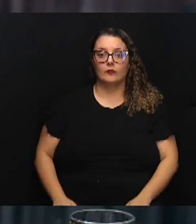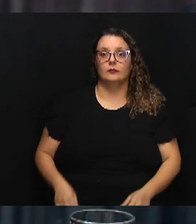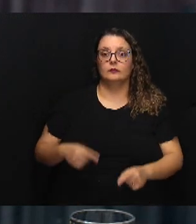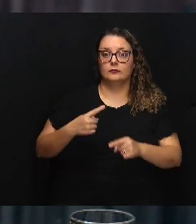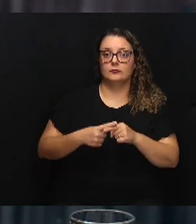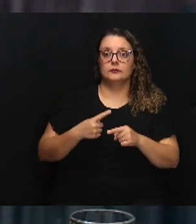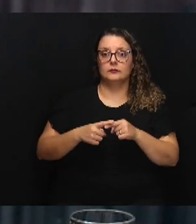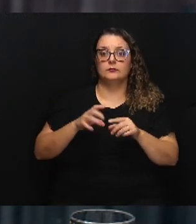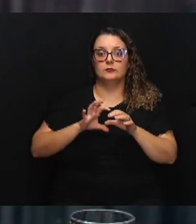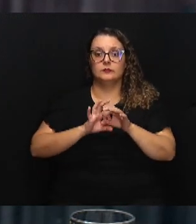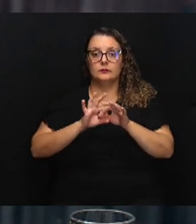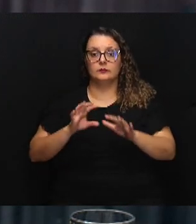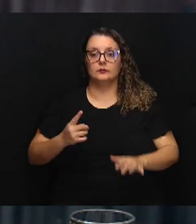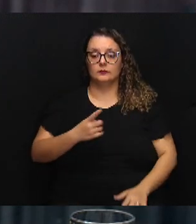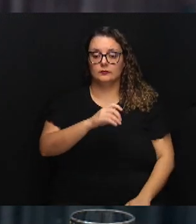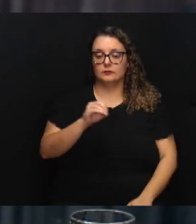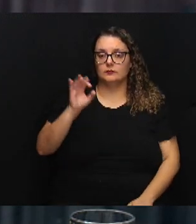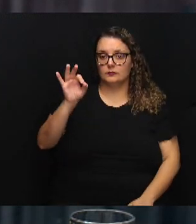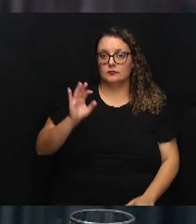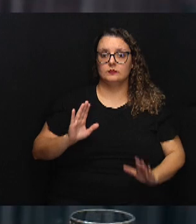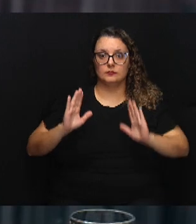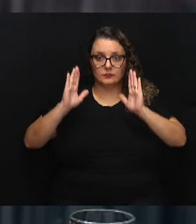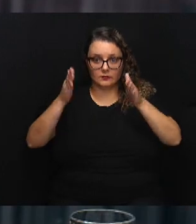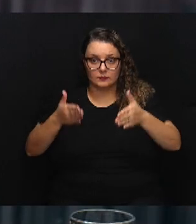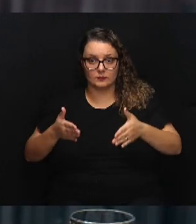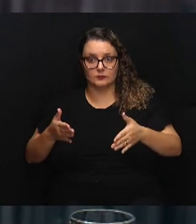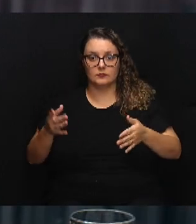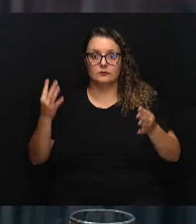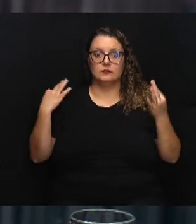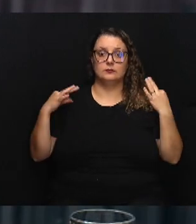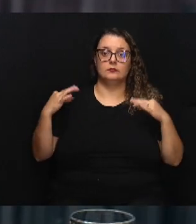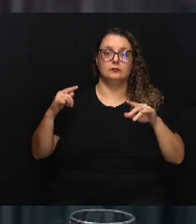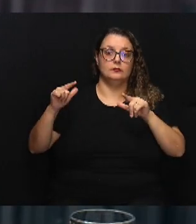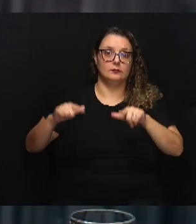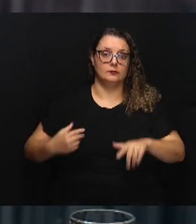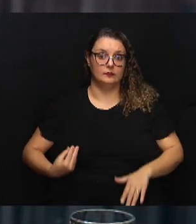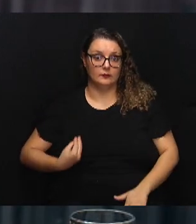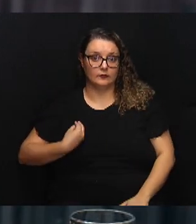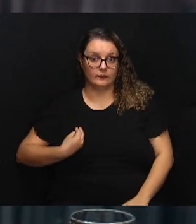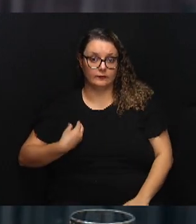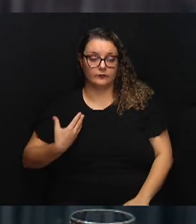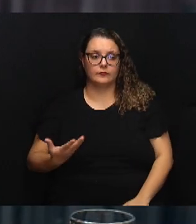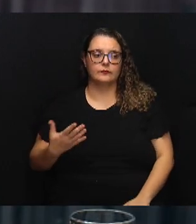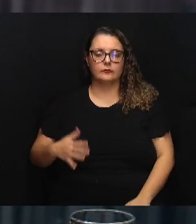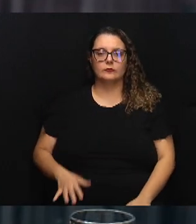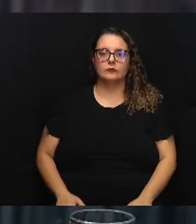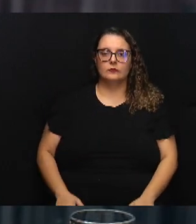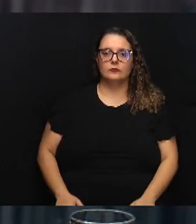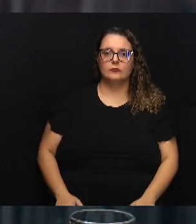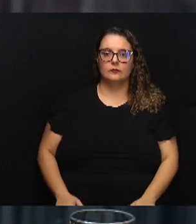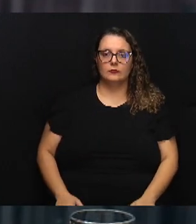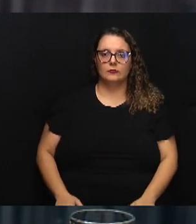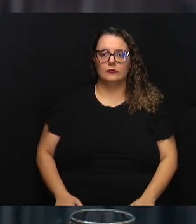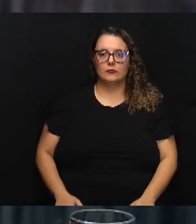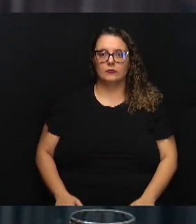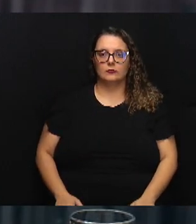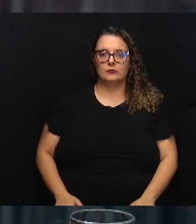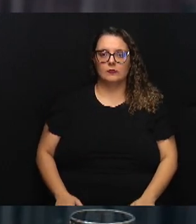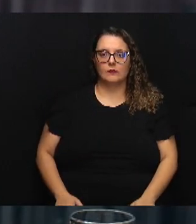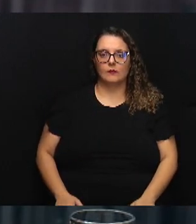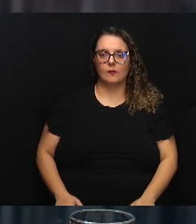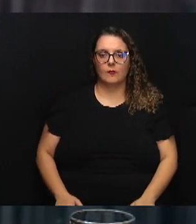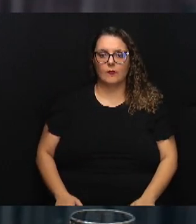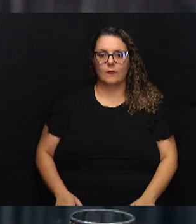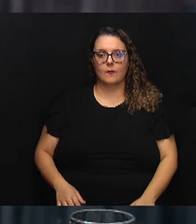uma pessoa 100% dedicada a esses turistas, com um local para viver, né? Então, realmente a pessoa,